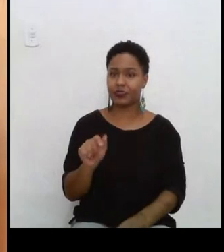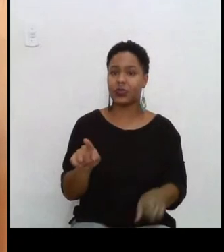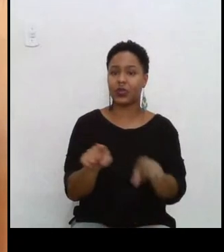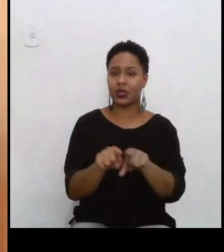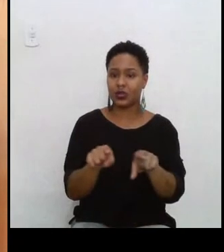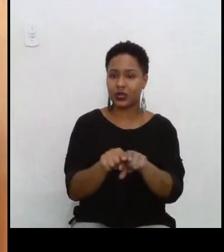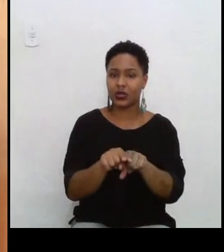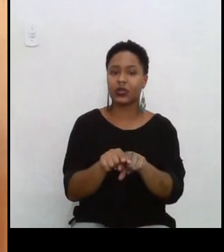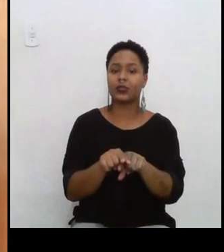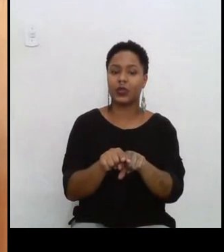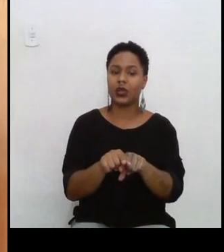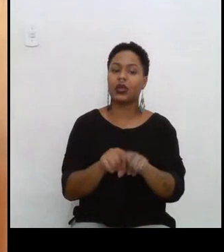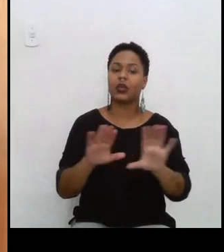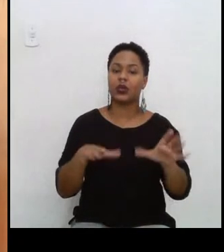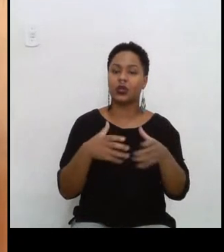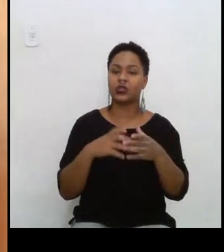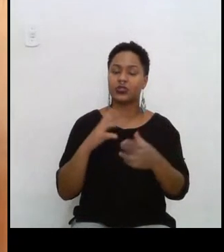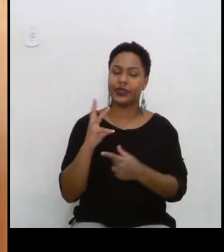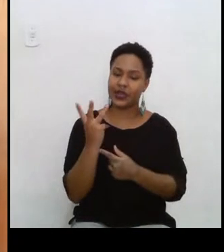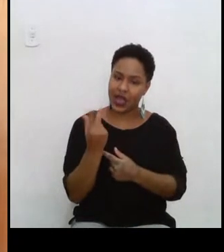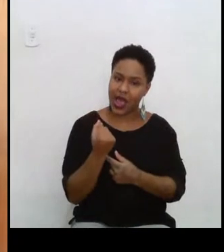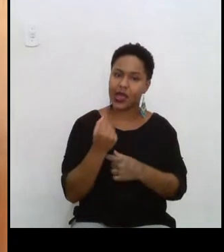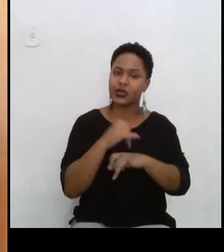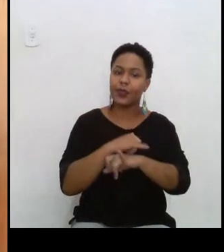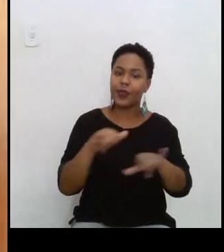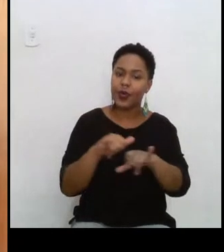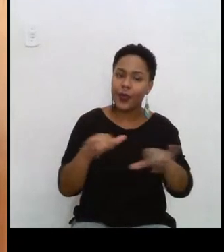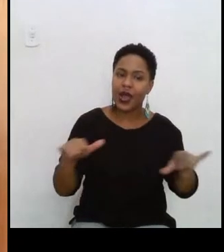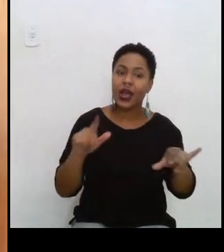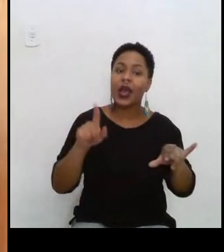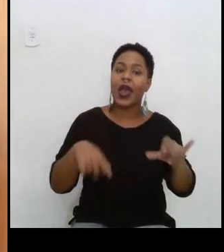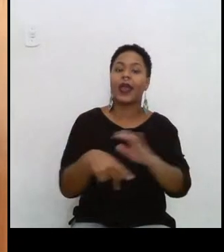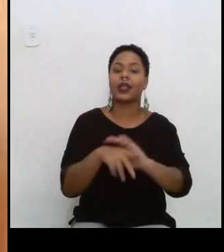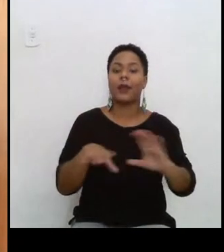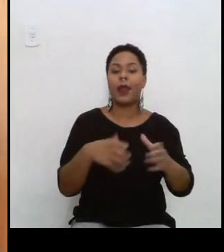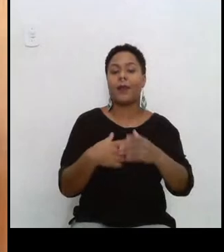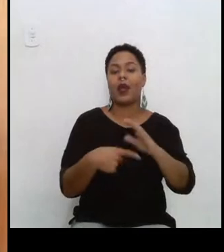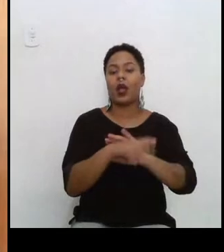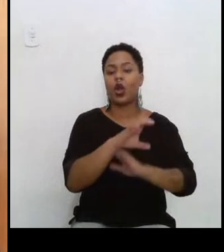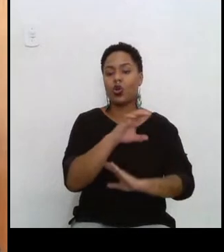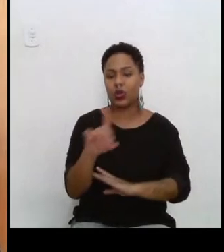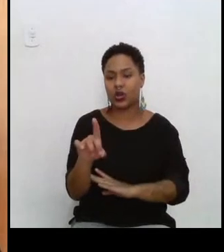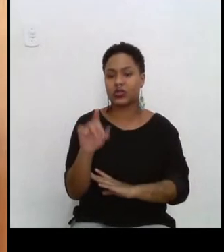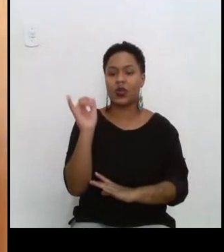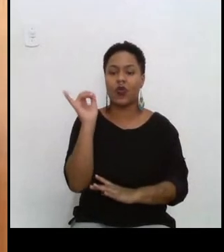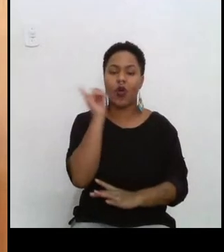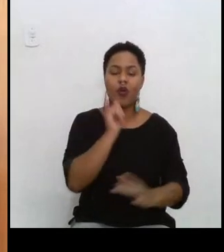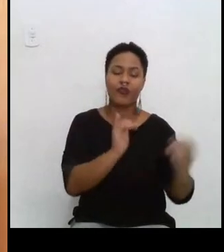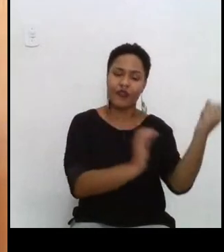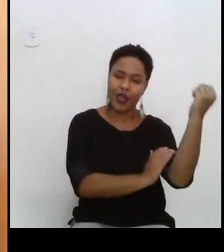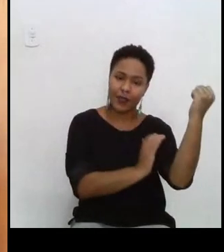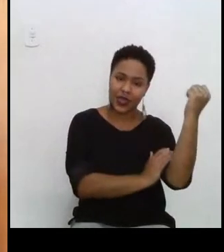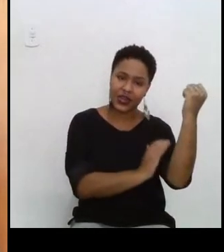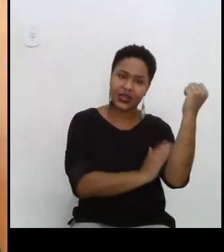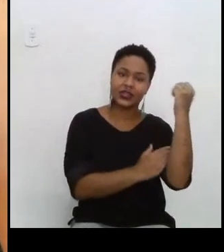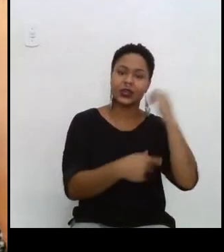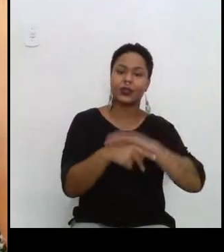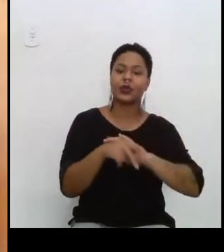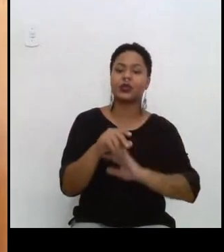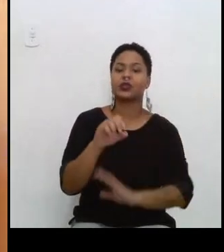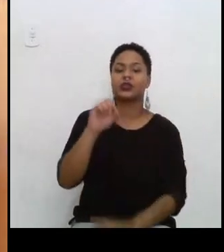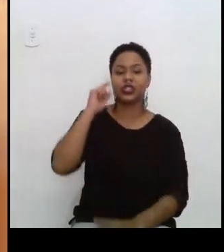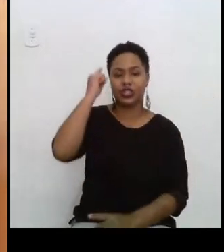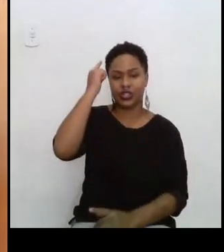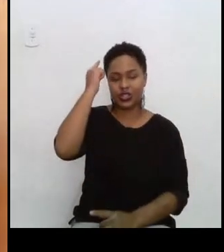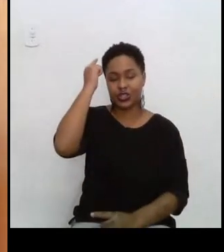não tá quieta mulheres parte ele aguarde na hora feminino que pode fazer março ela deve de Esse lugar é né